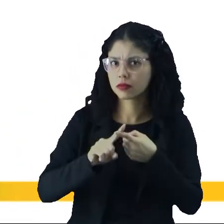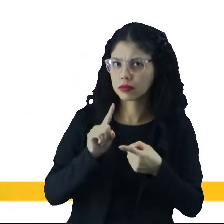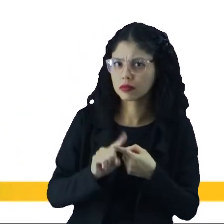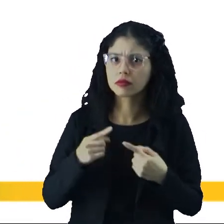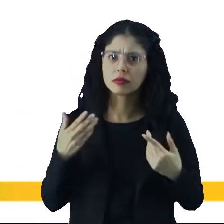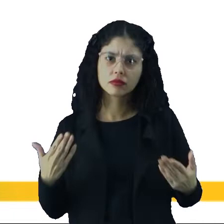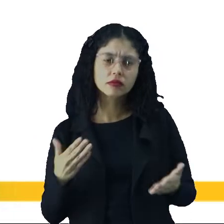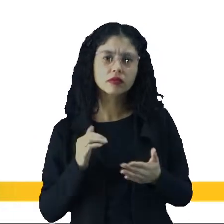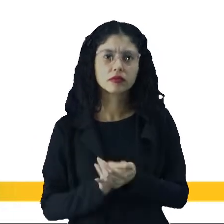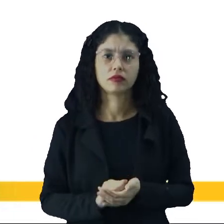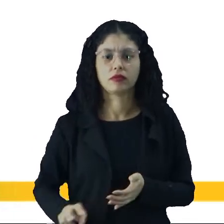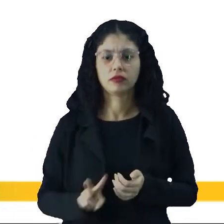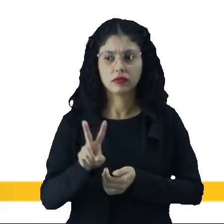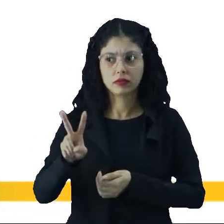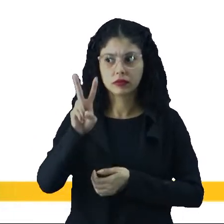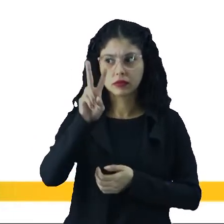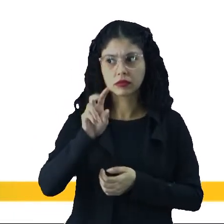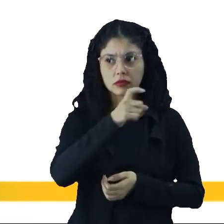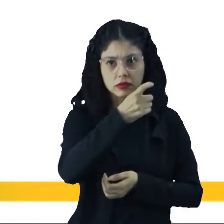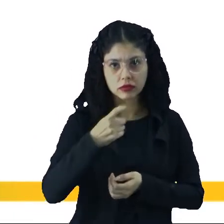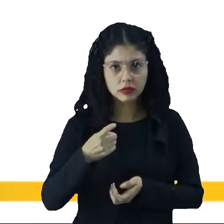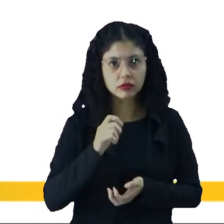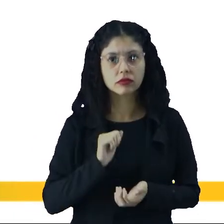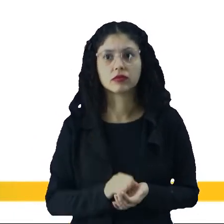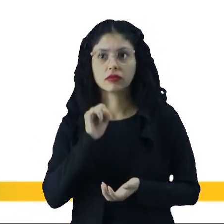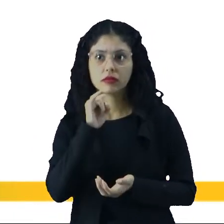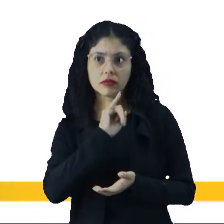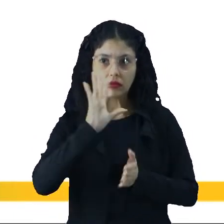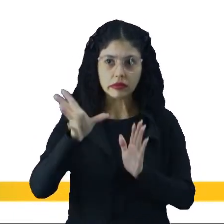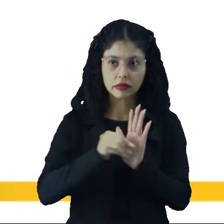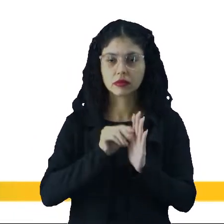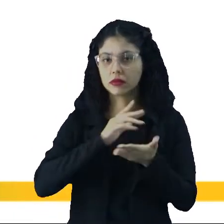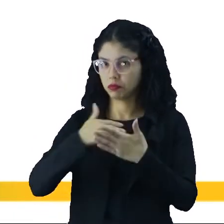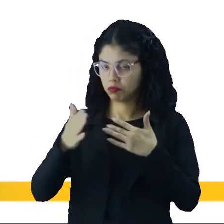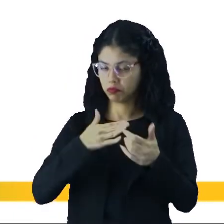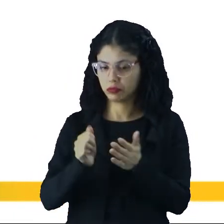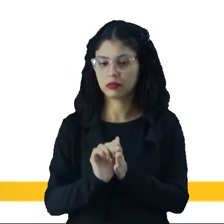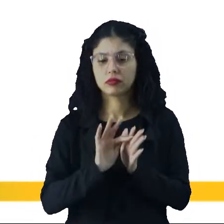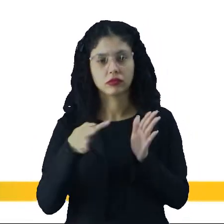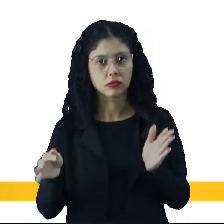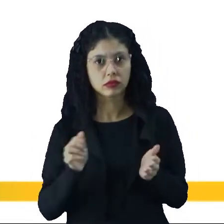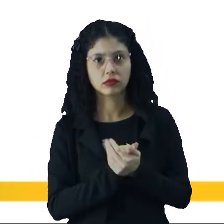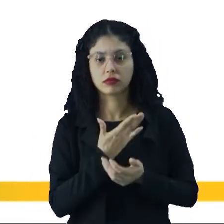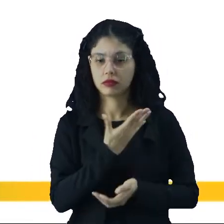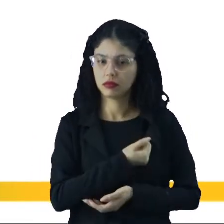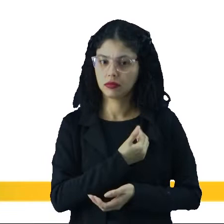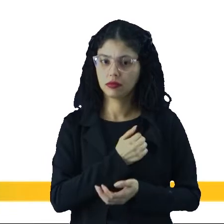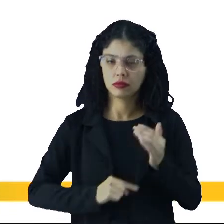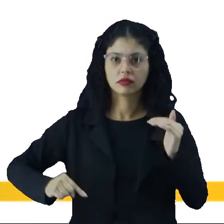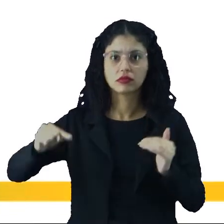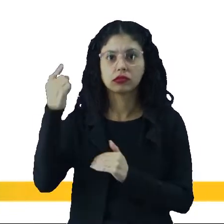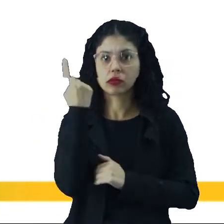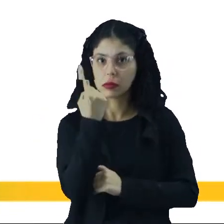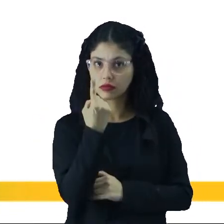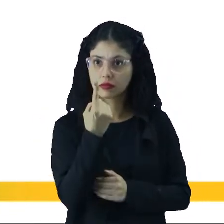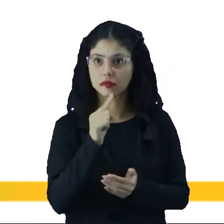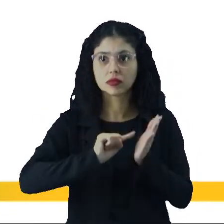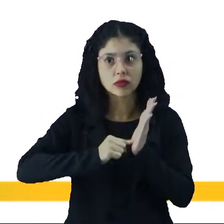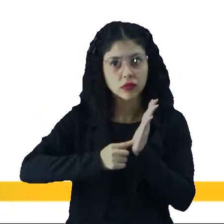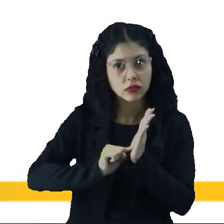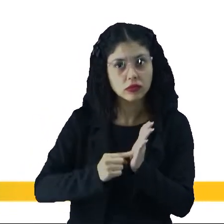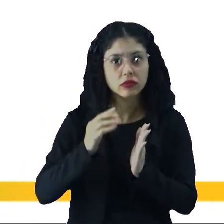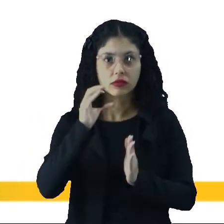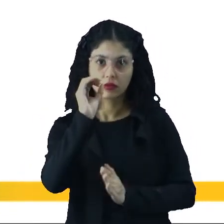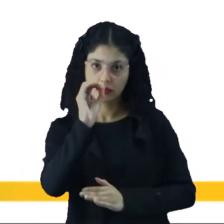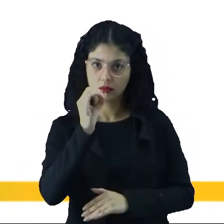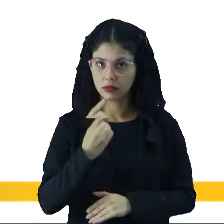quê? Esse valor aqui é o valor de x. Se eu jogar em qualquer função, qualquer número elevado a zero dá 1. Então o ponto 0